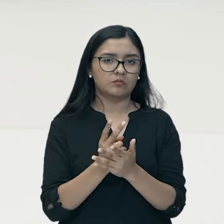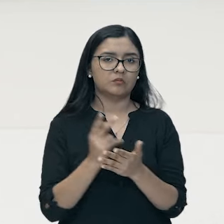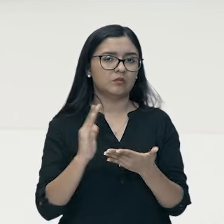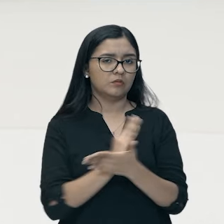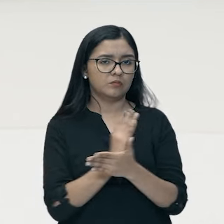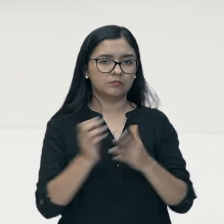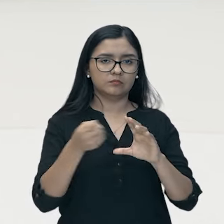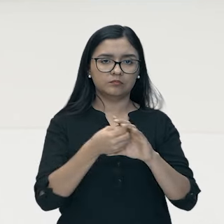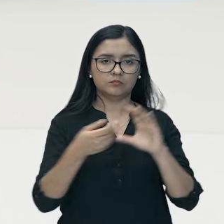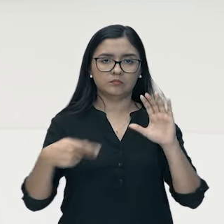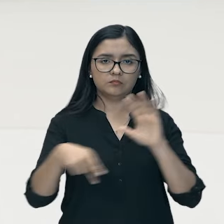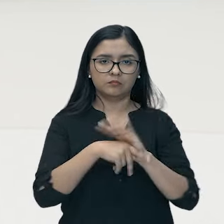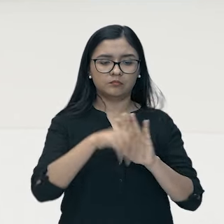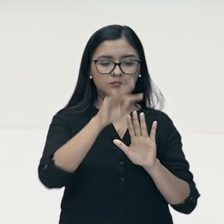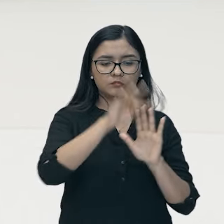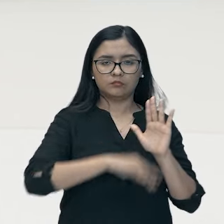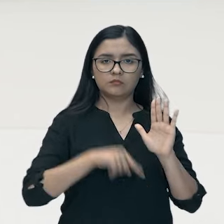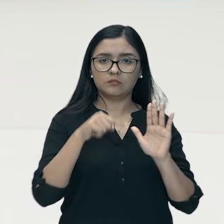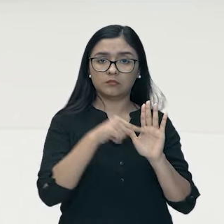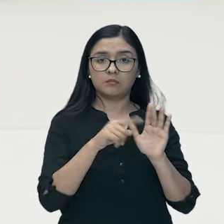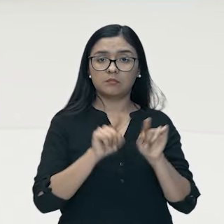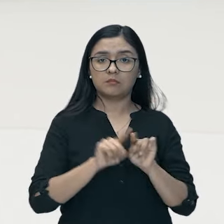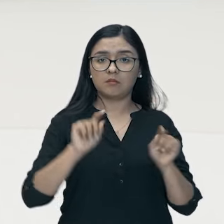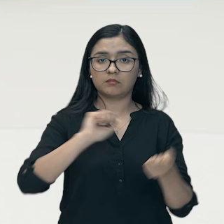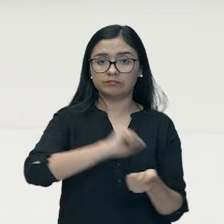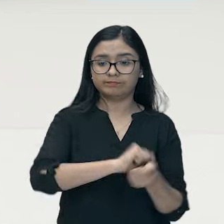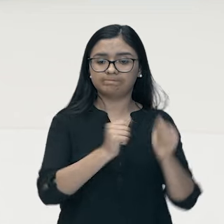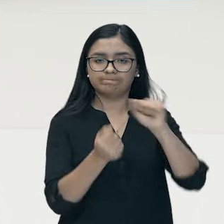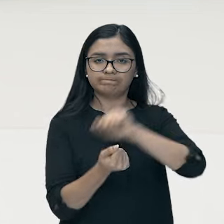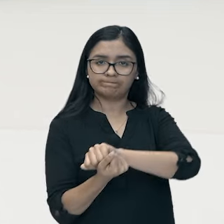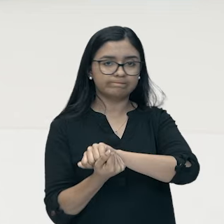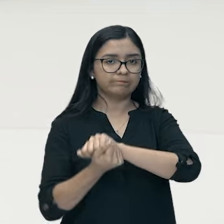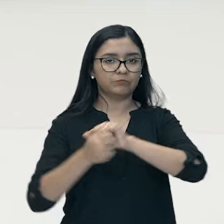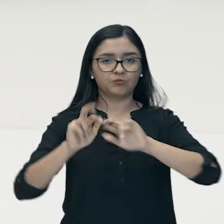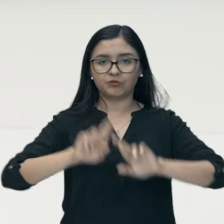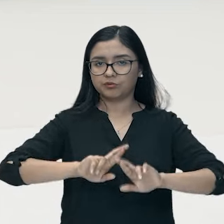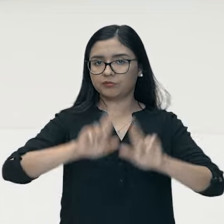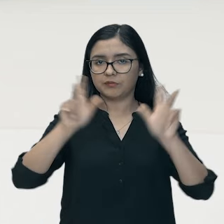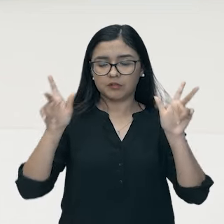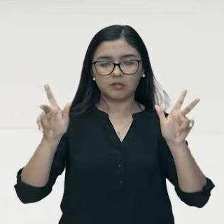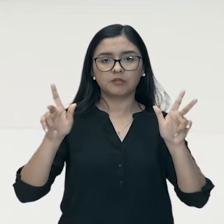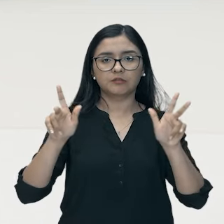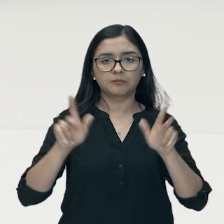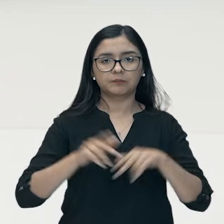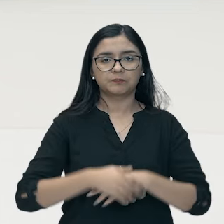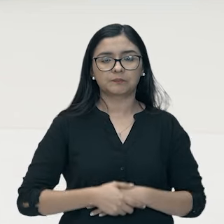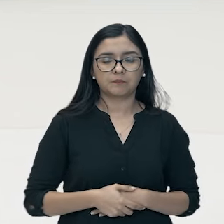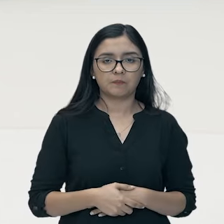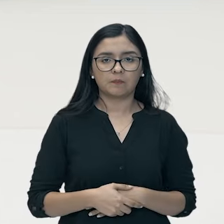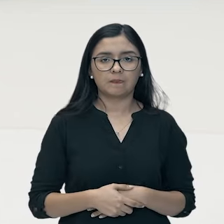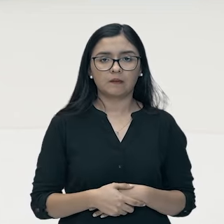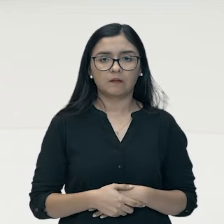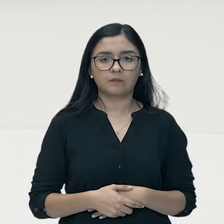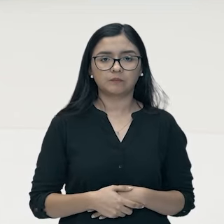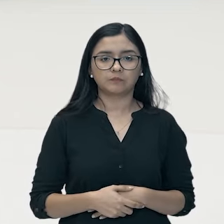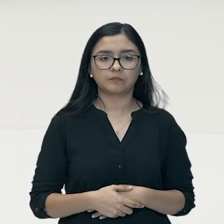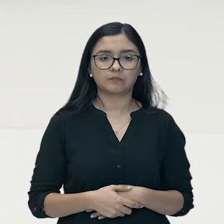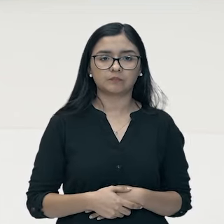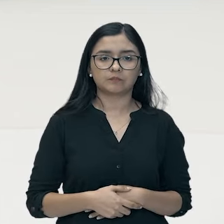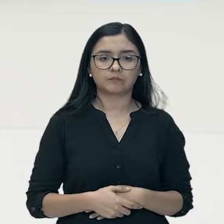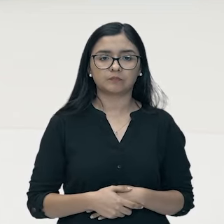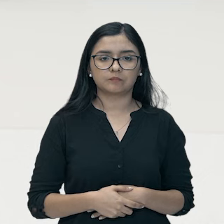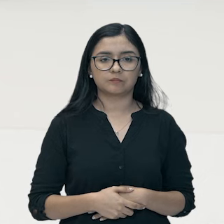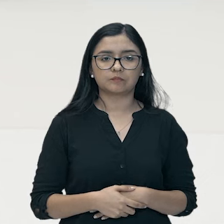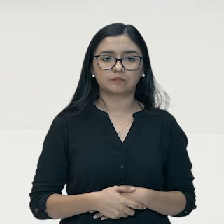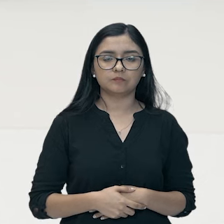características do texto só que o sentido muda completamente não é mais o mesmo texto no no que tange